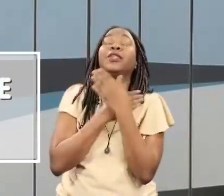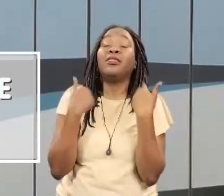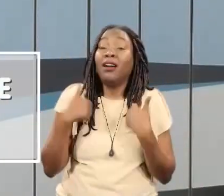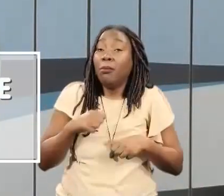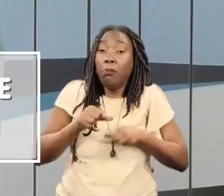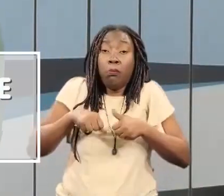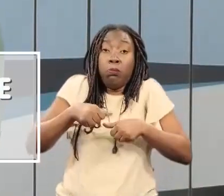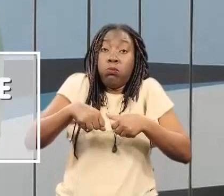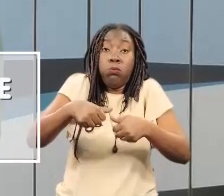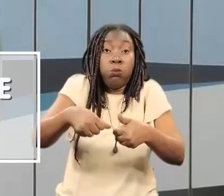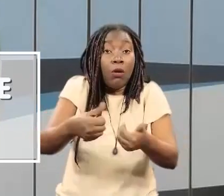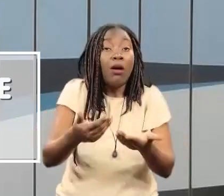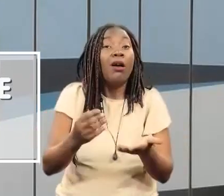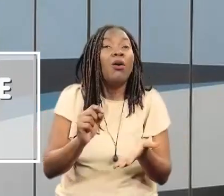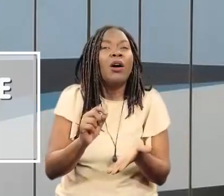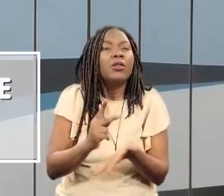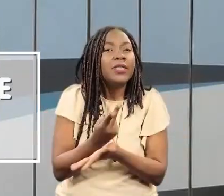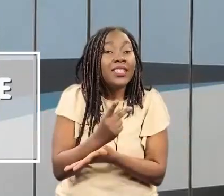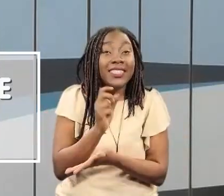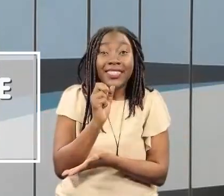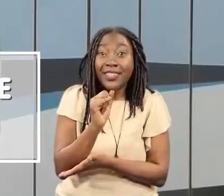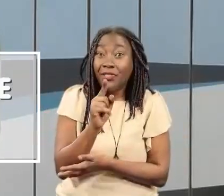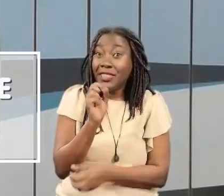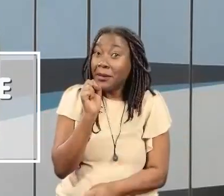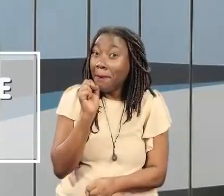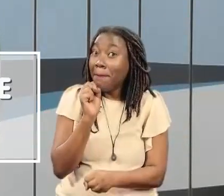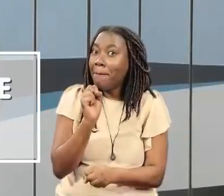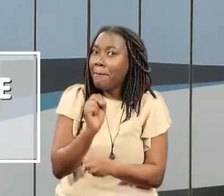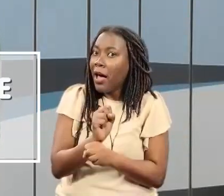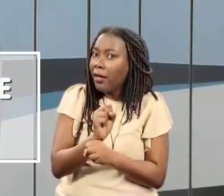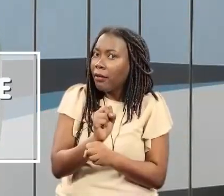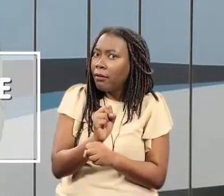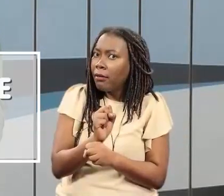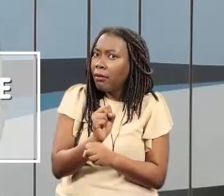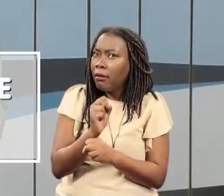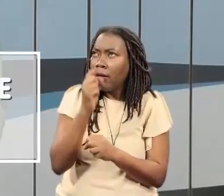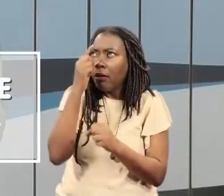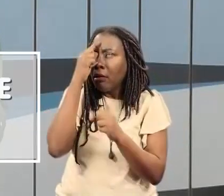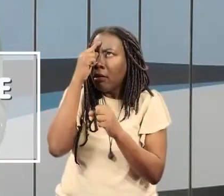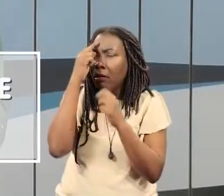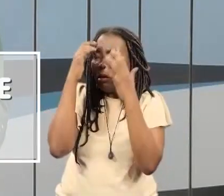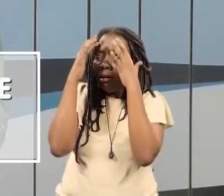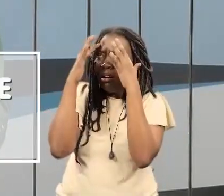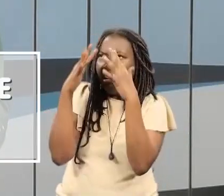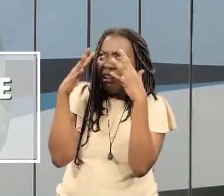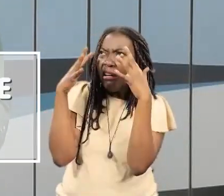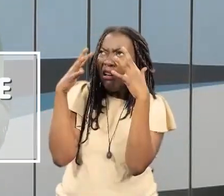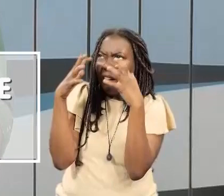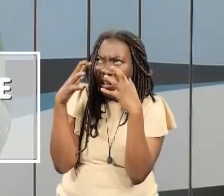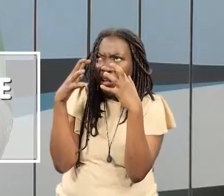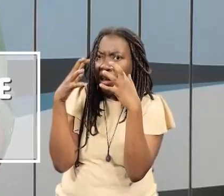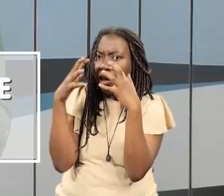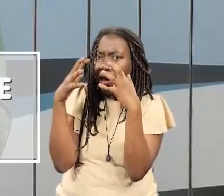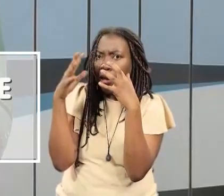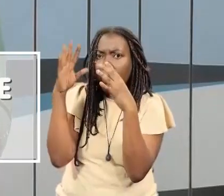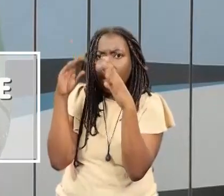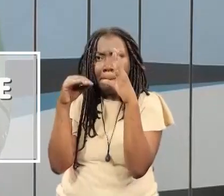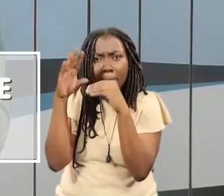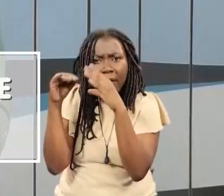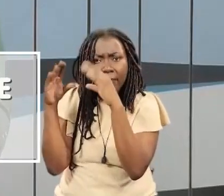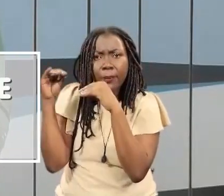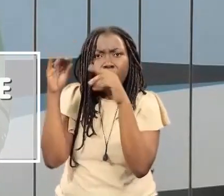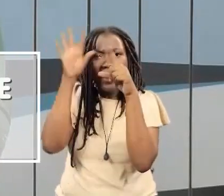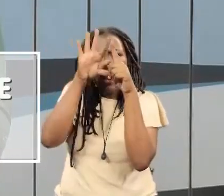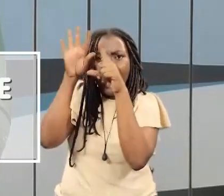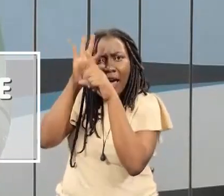que acontece? Se você para de mexer nessas áreas, entre aspas, mexer, né, de manipular essas áreas do